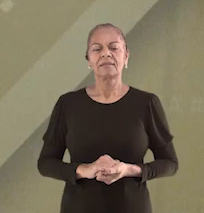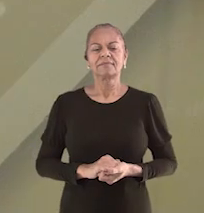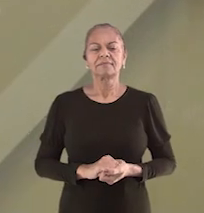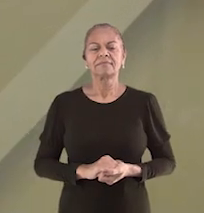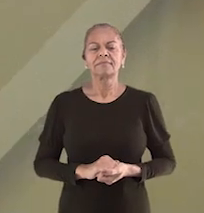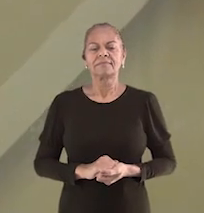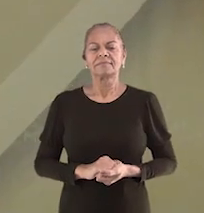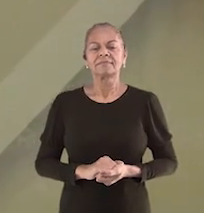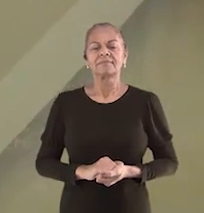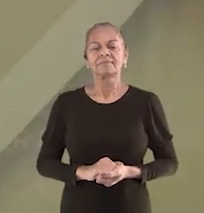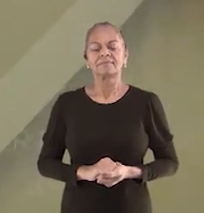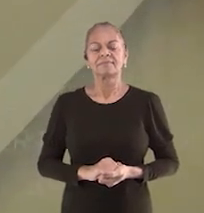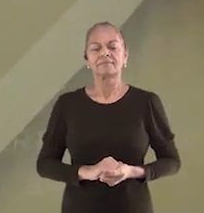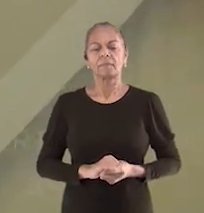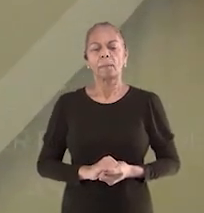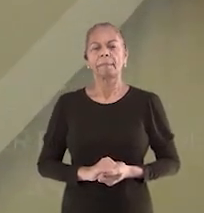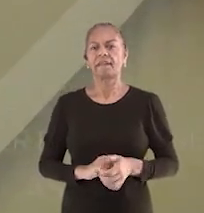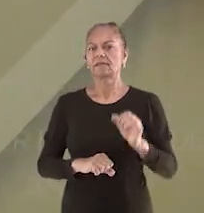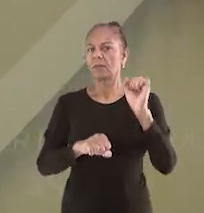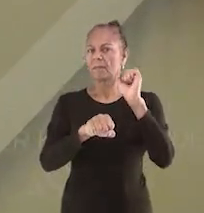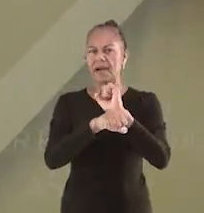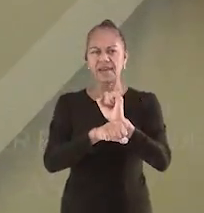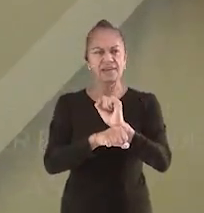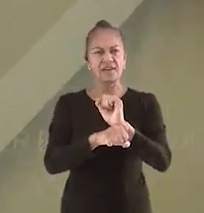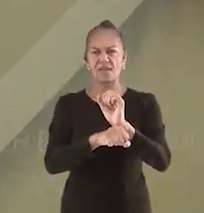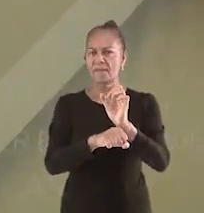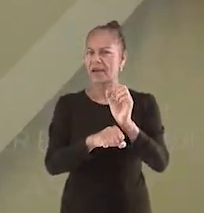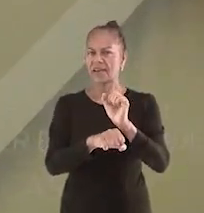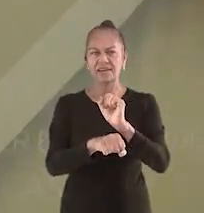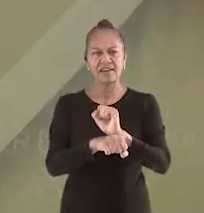Vambora. Para não, hein?